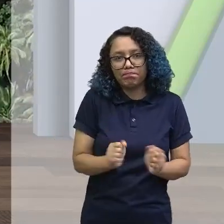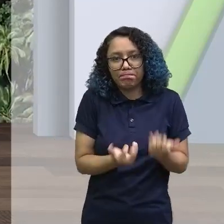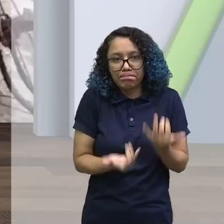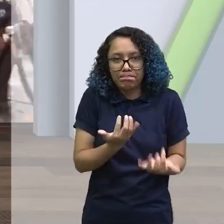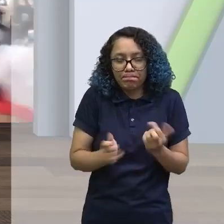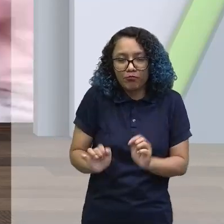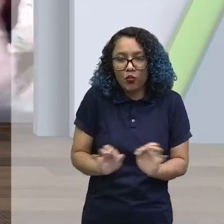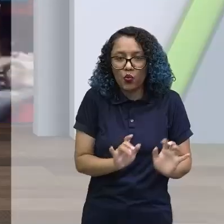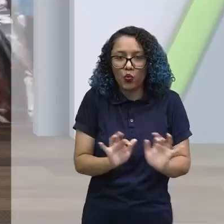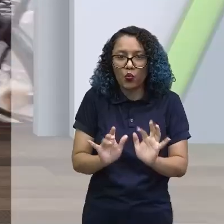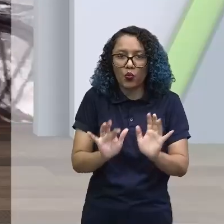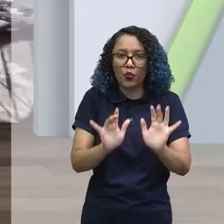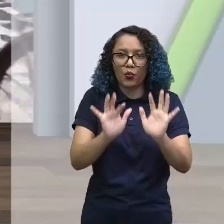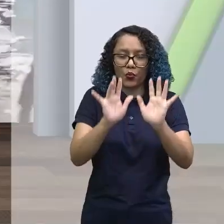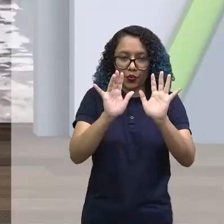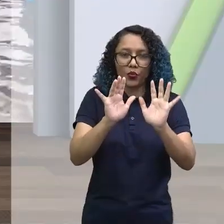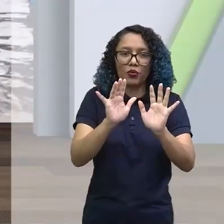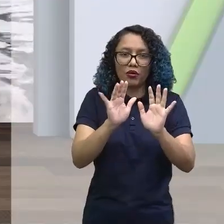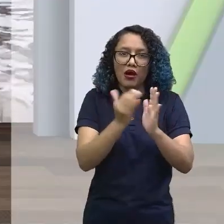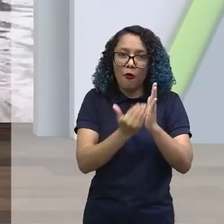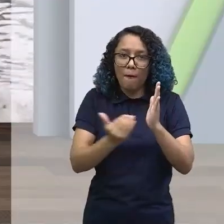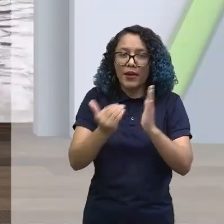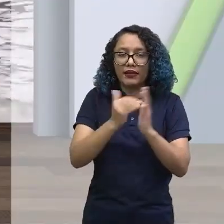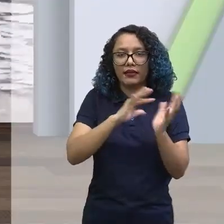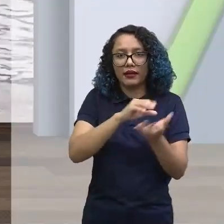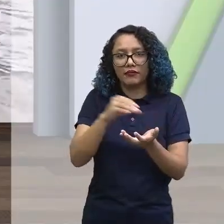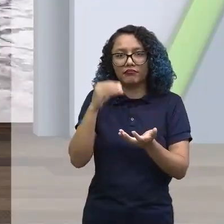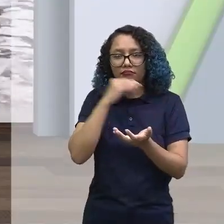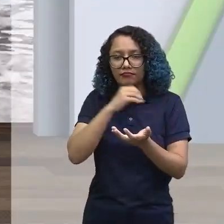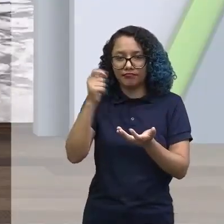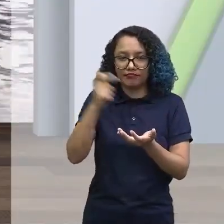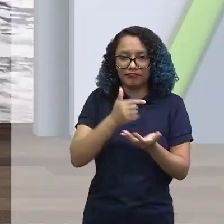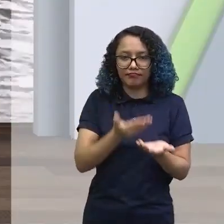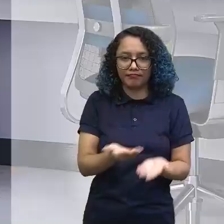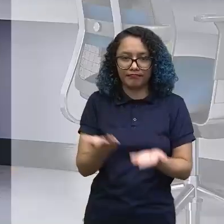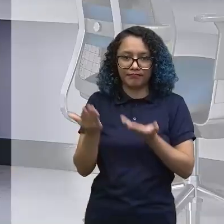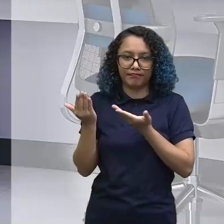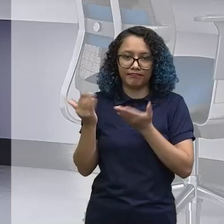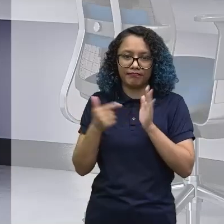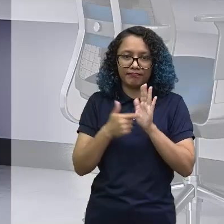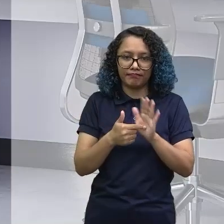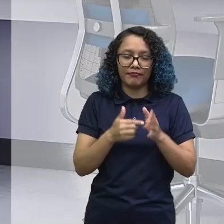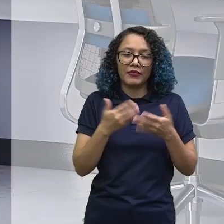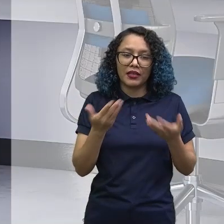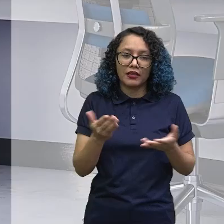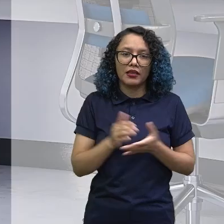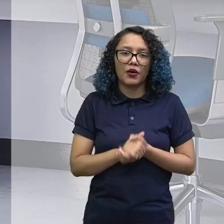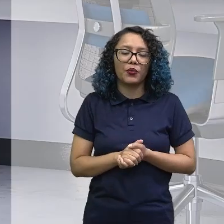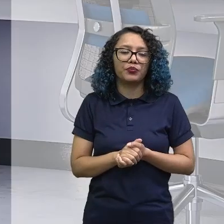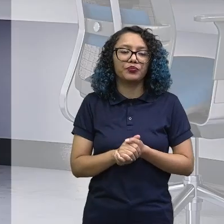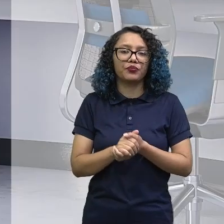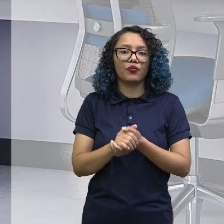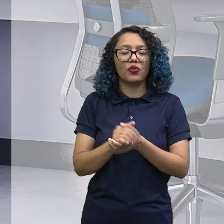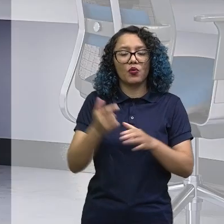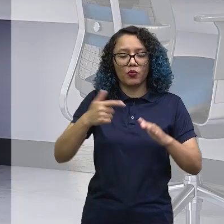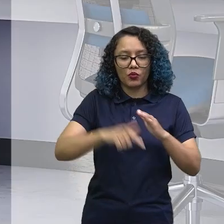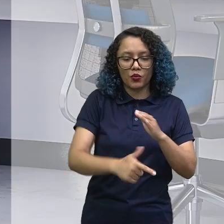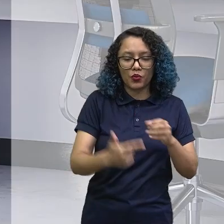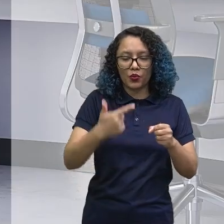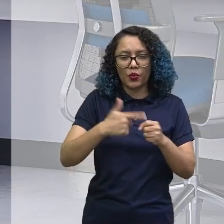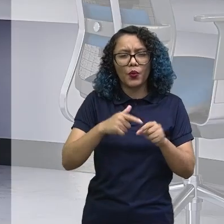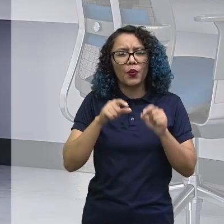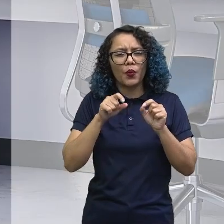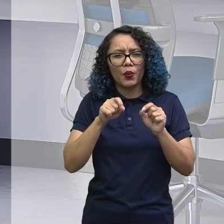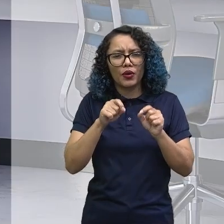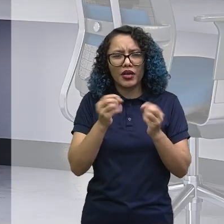vão aumentar aí o efeito estufa. Vamos assistir então o vídeo. Os combustíveis fósseis são substâncias